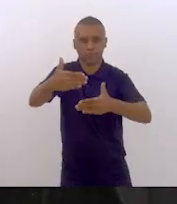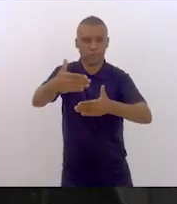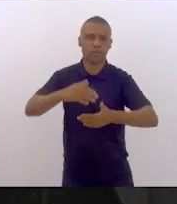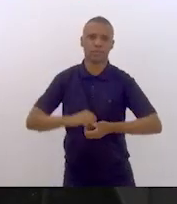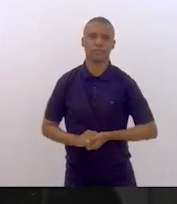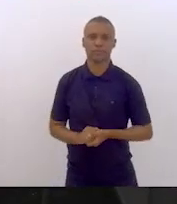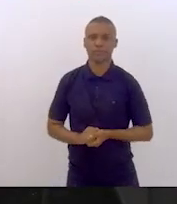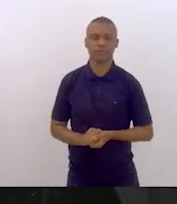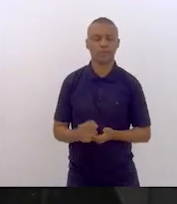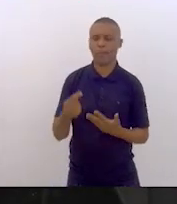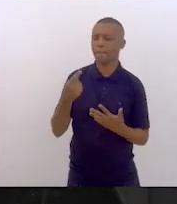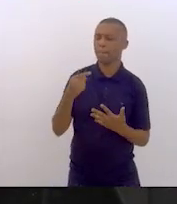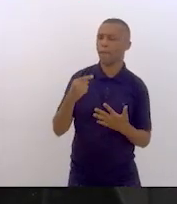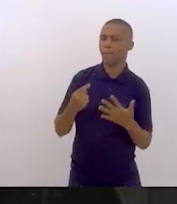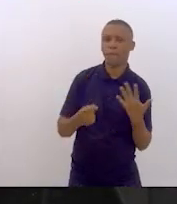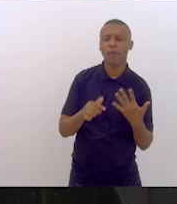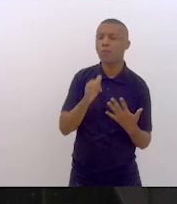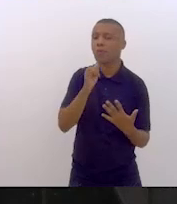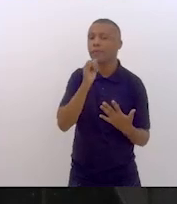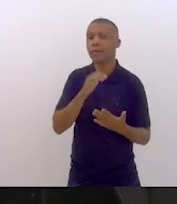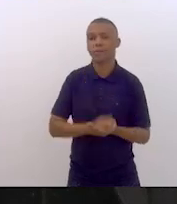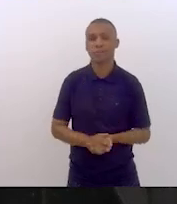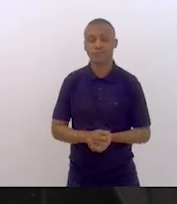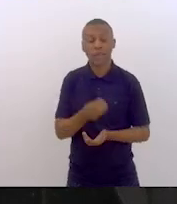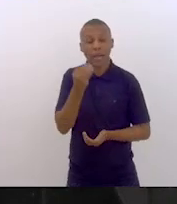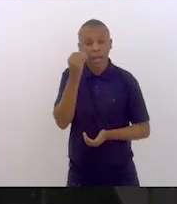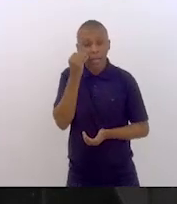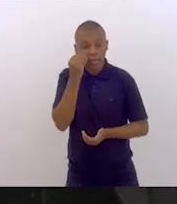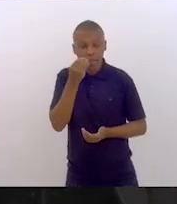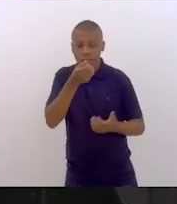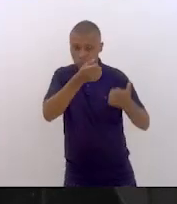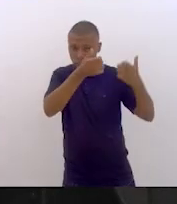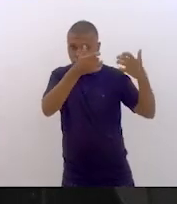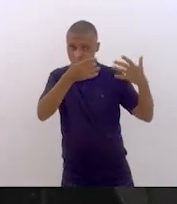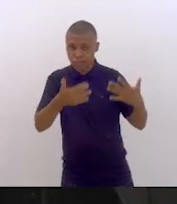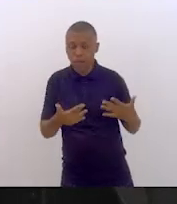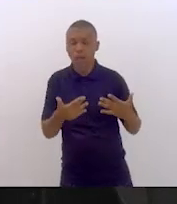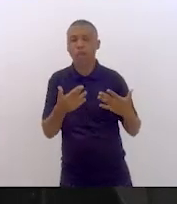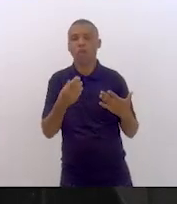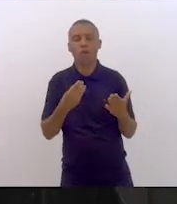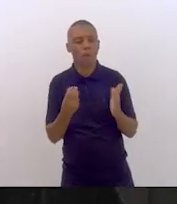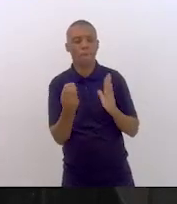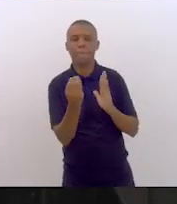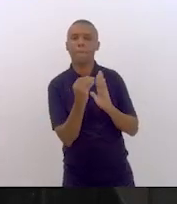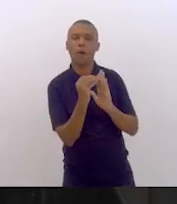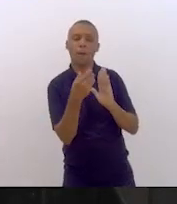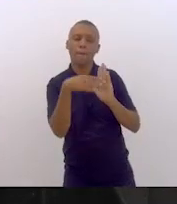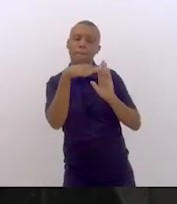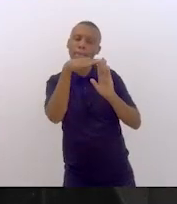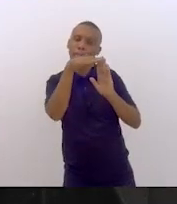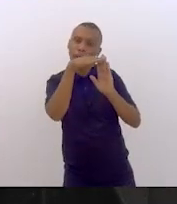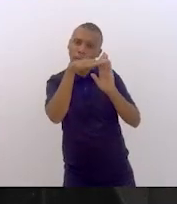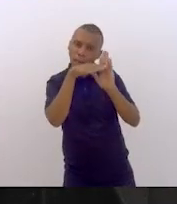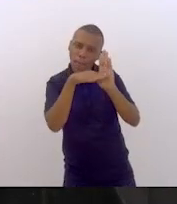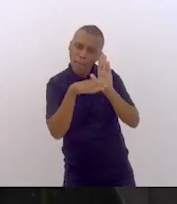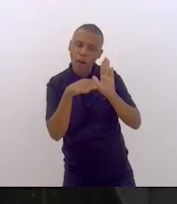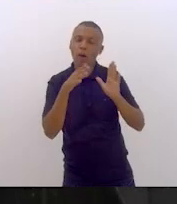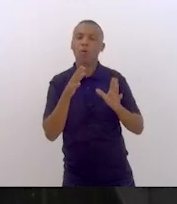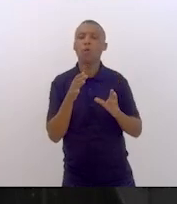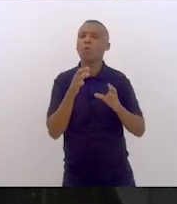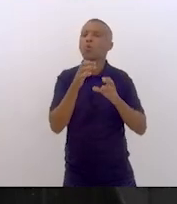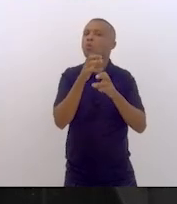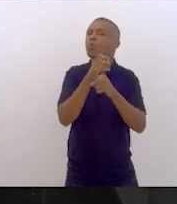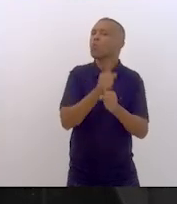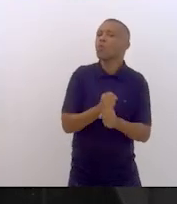tais como E aí a senhora Presidente listei nada mais nada menos